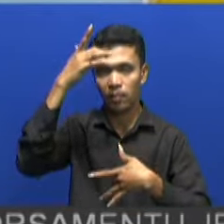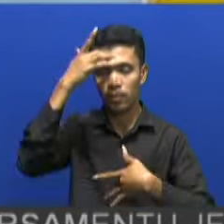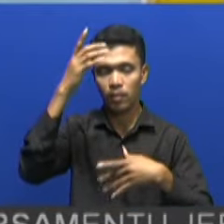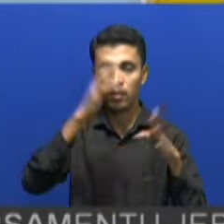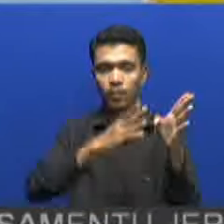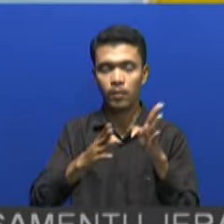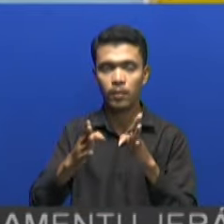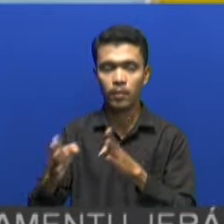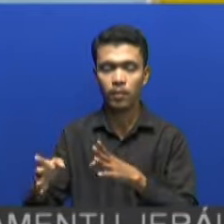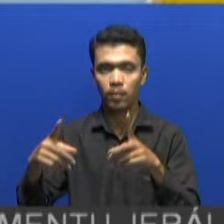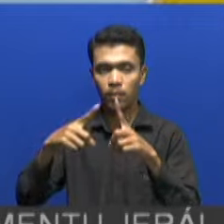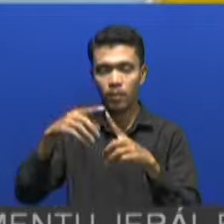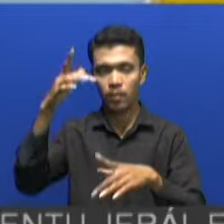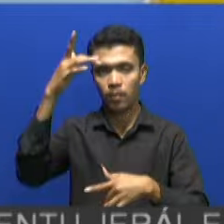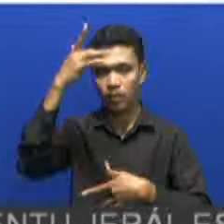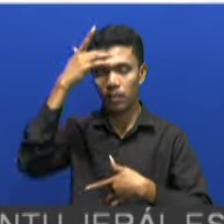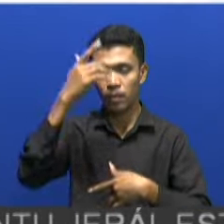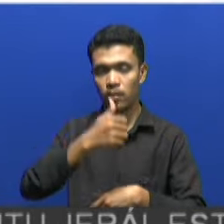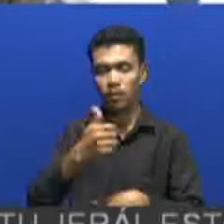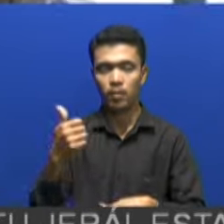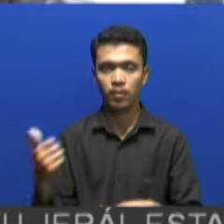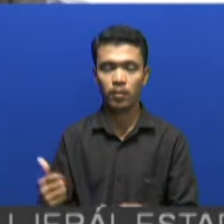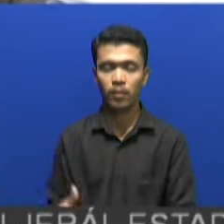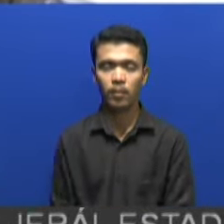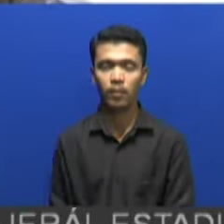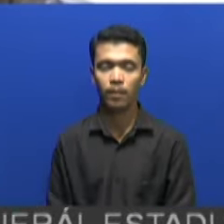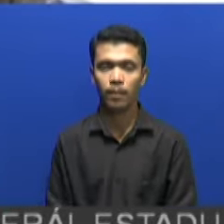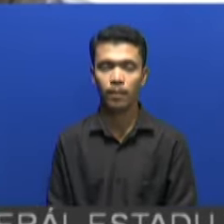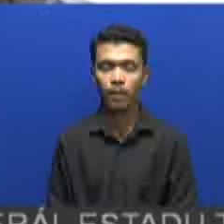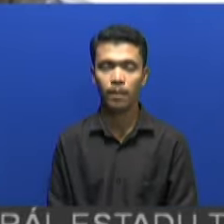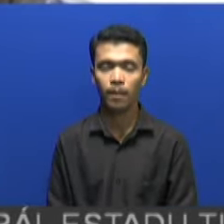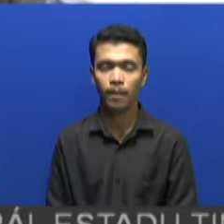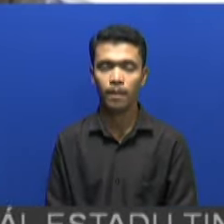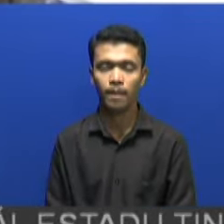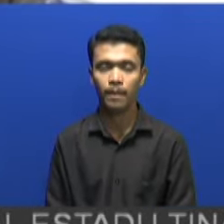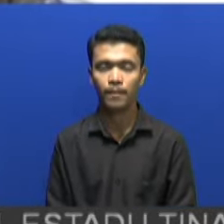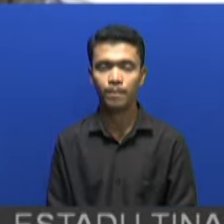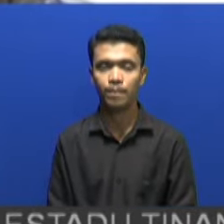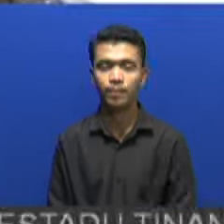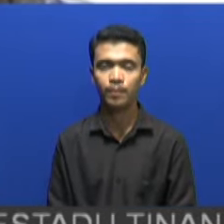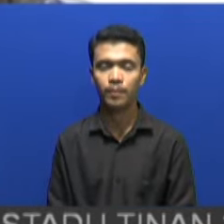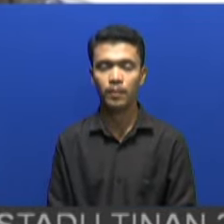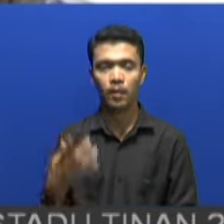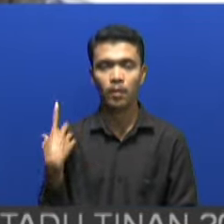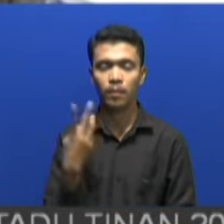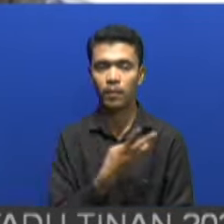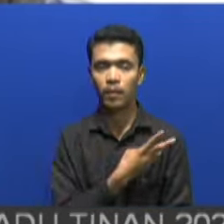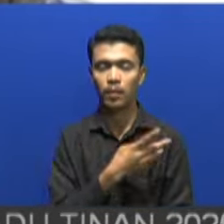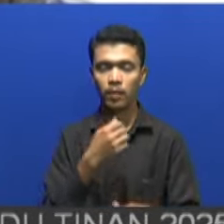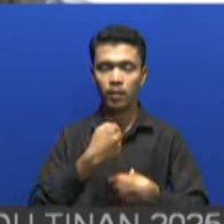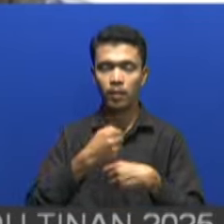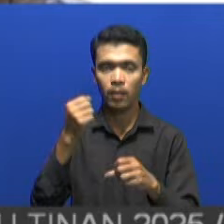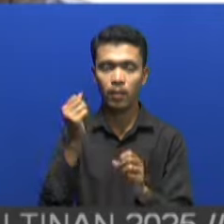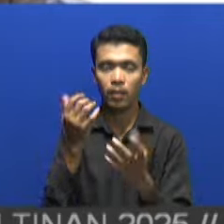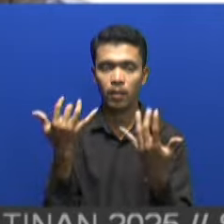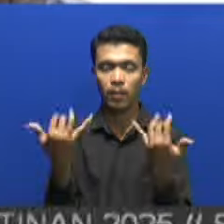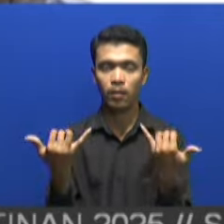ba intervensaun moras refere no selutang. Iha atingimento lubu kita, nebe ke ita agora dau kita